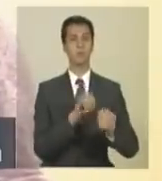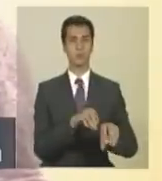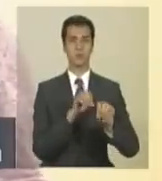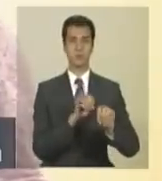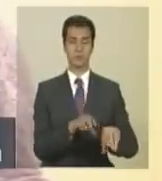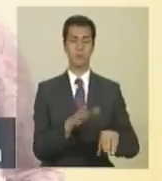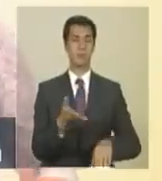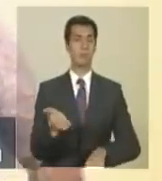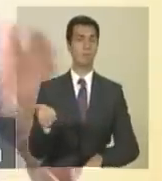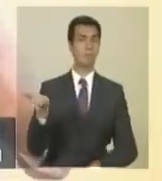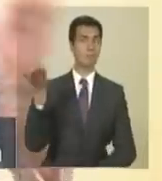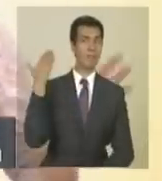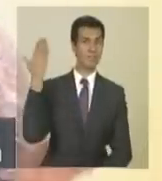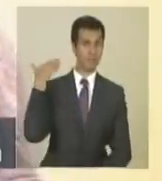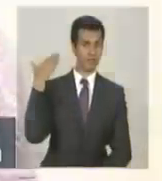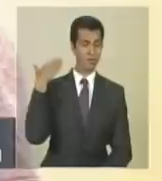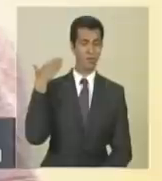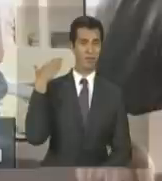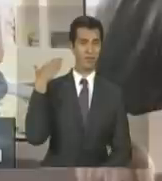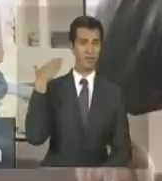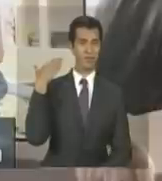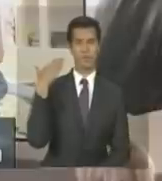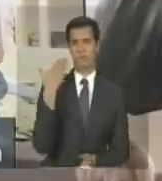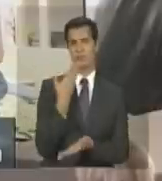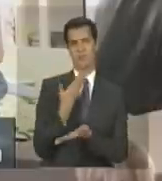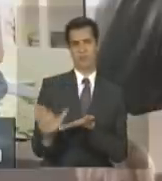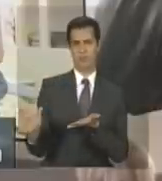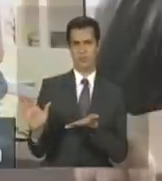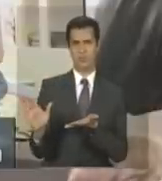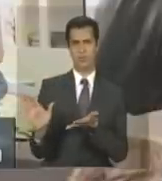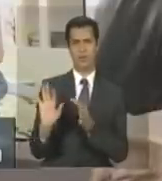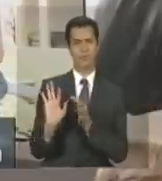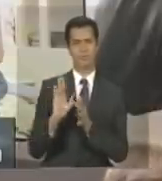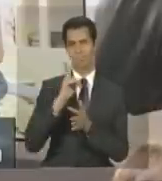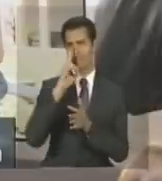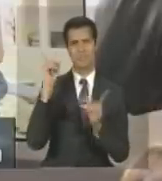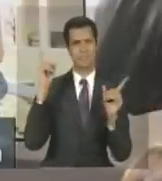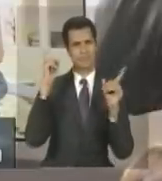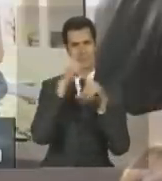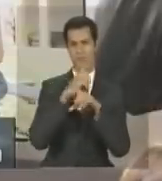então estava completamente afastada deles.